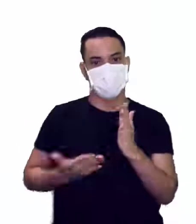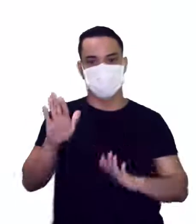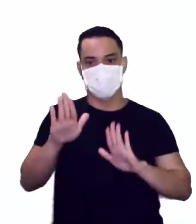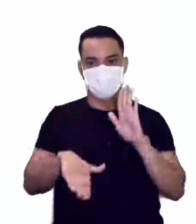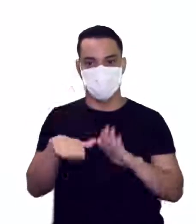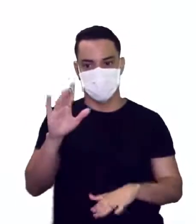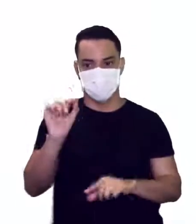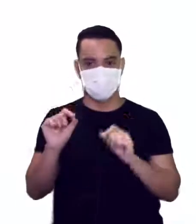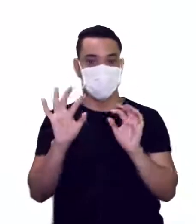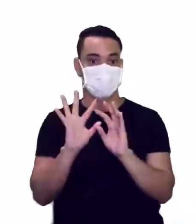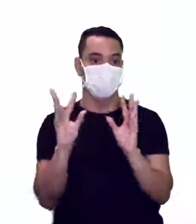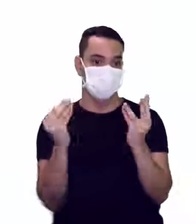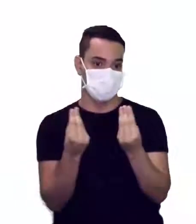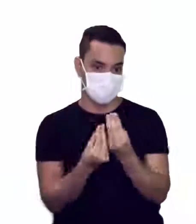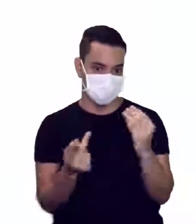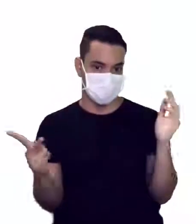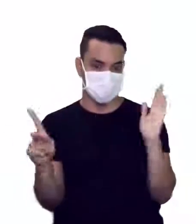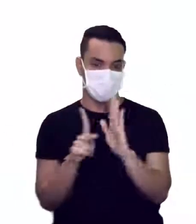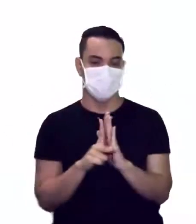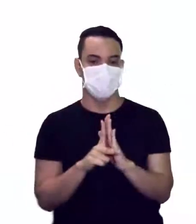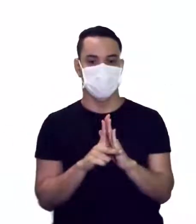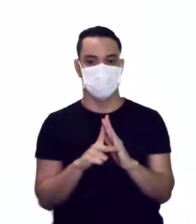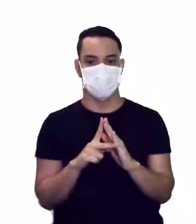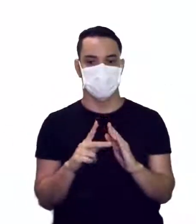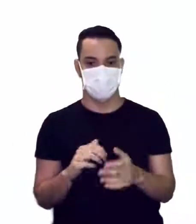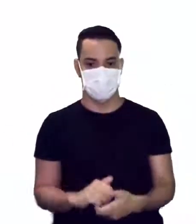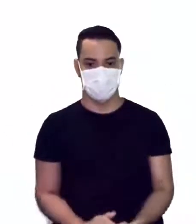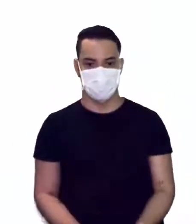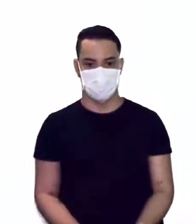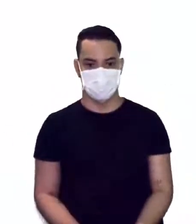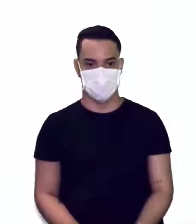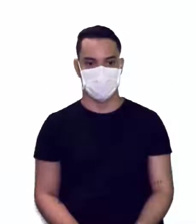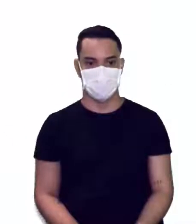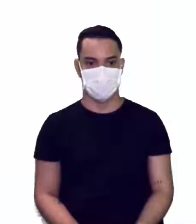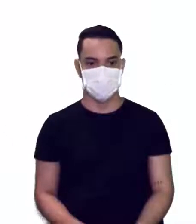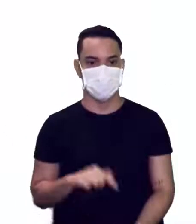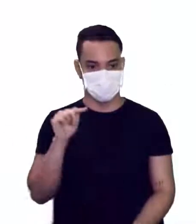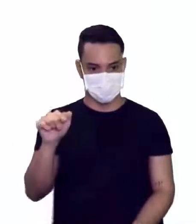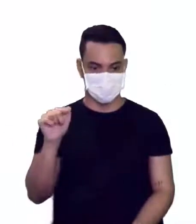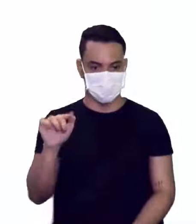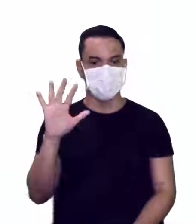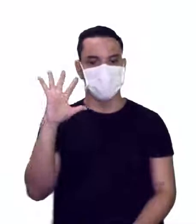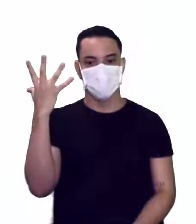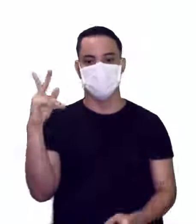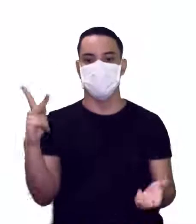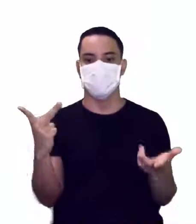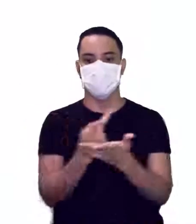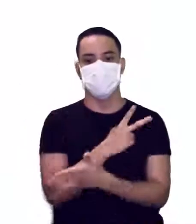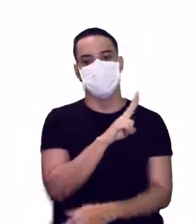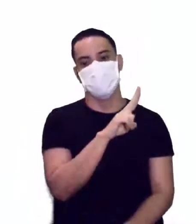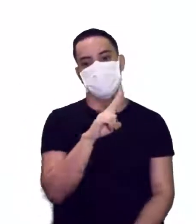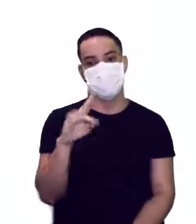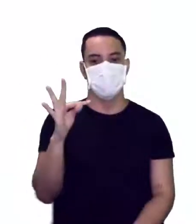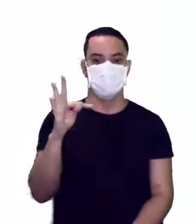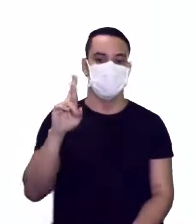da substância que é constituído o corpo, ok? Esse fenômeno é chamado de